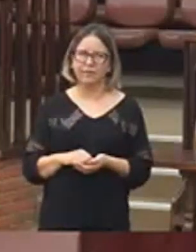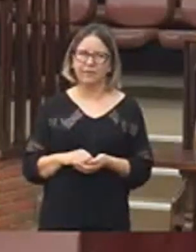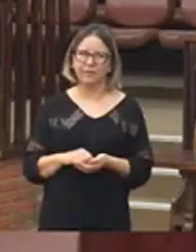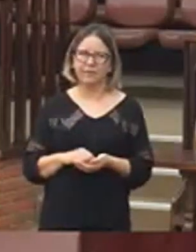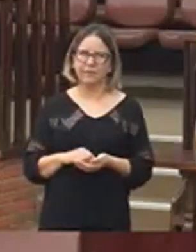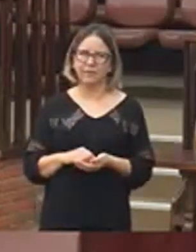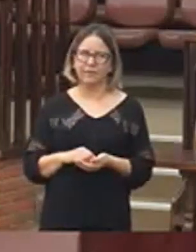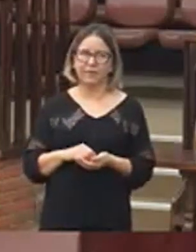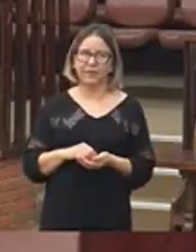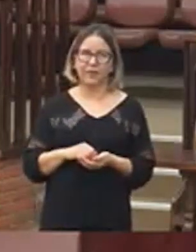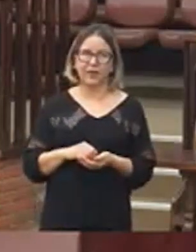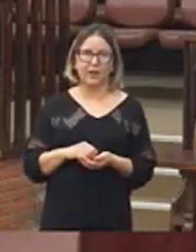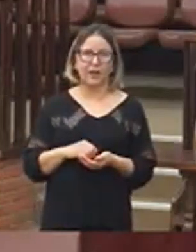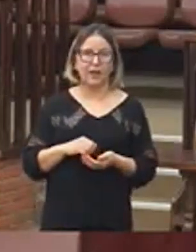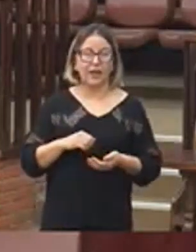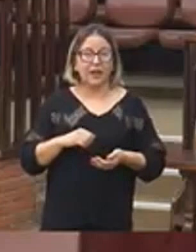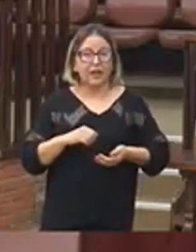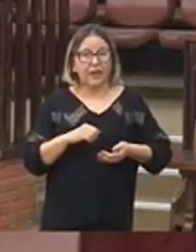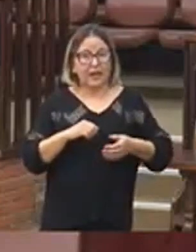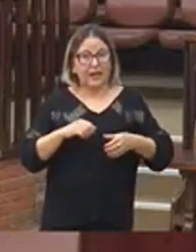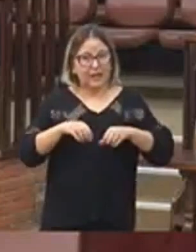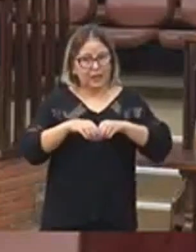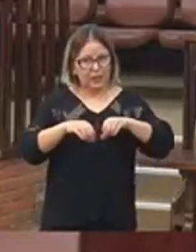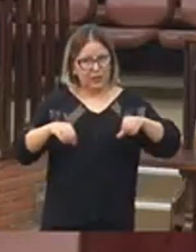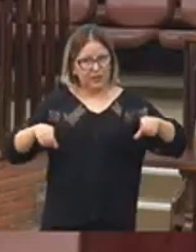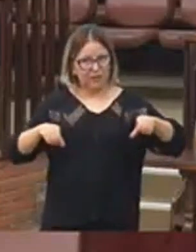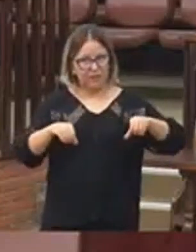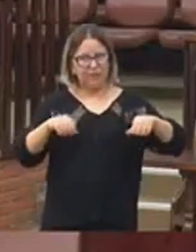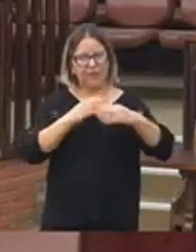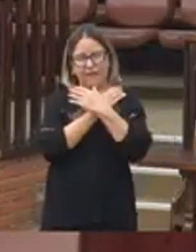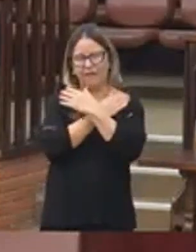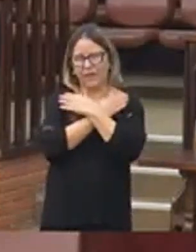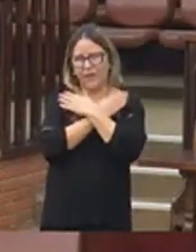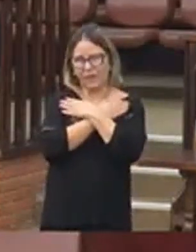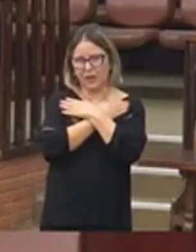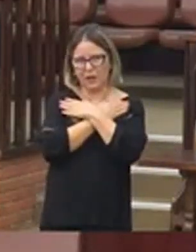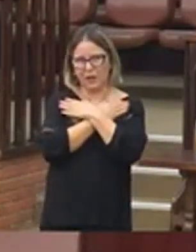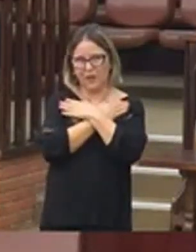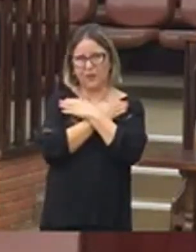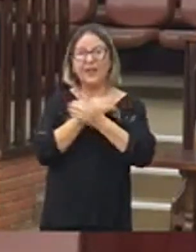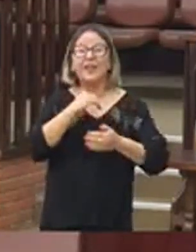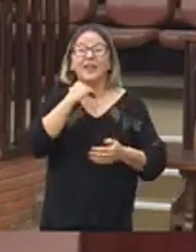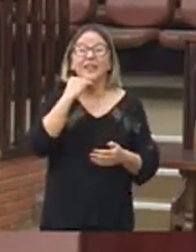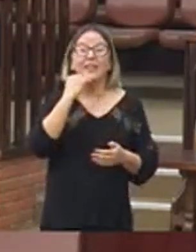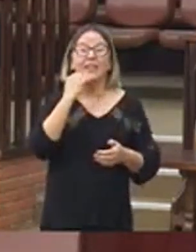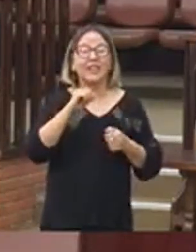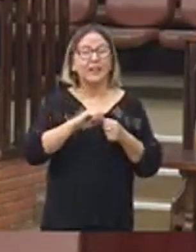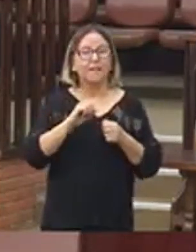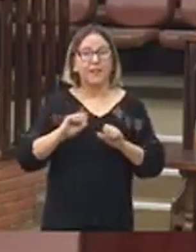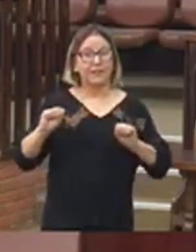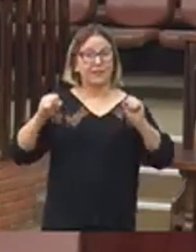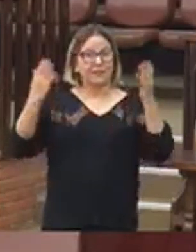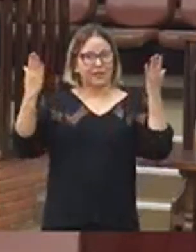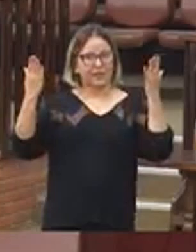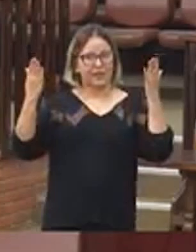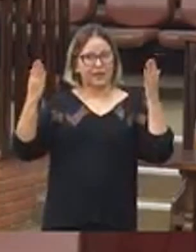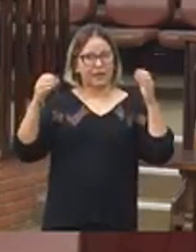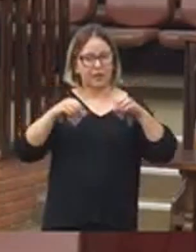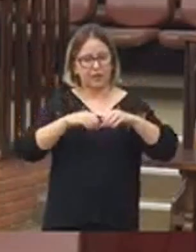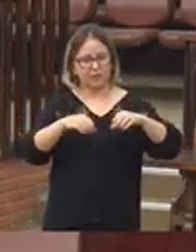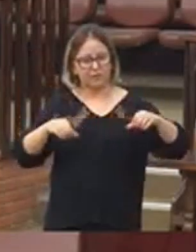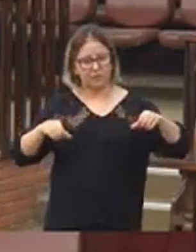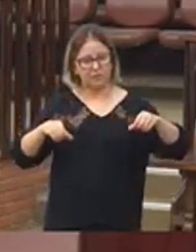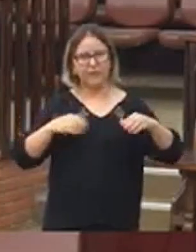se faz festa. Se chora. Velório é lugar de chorar. Tem até